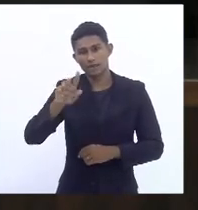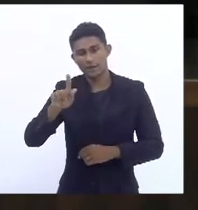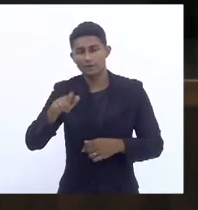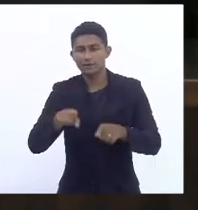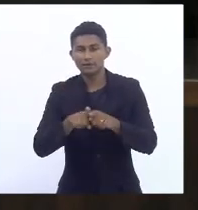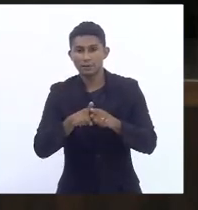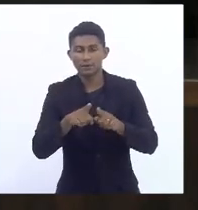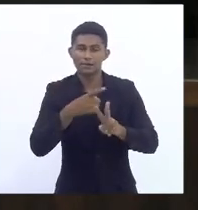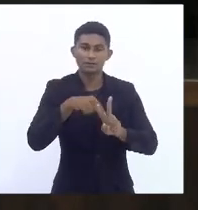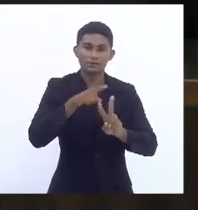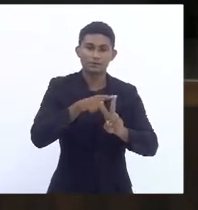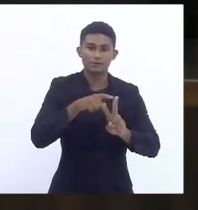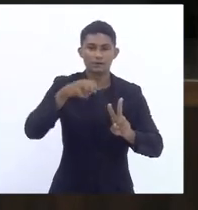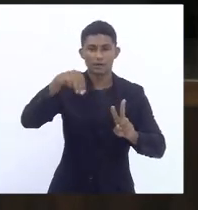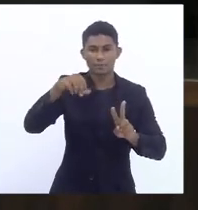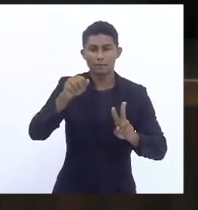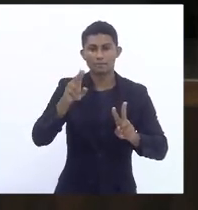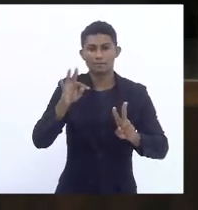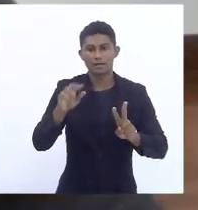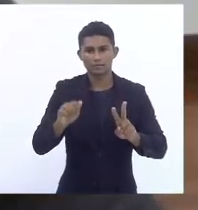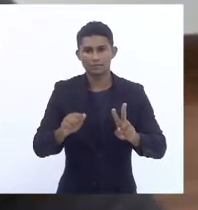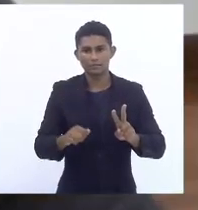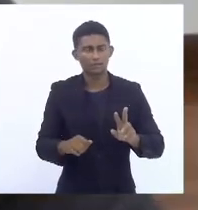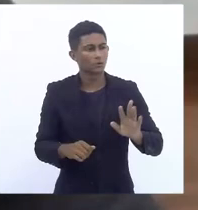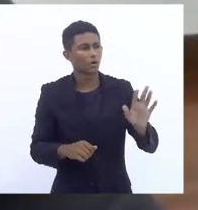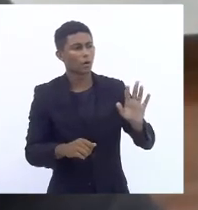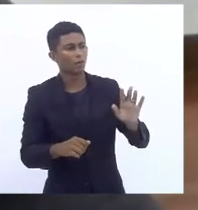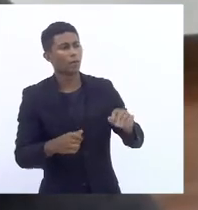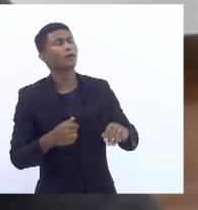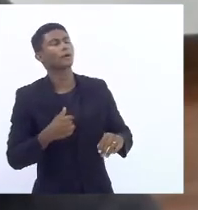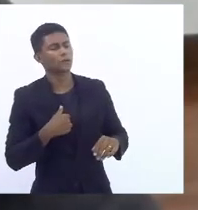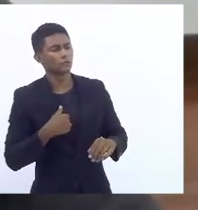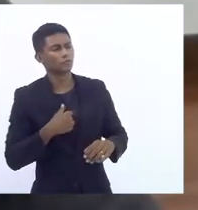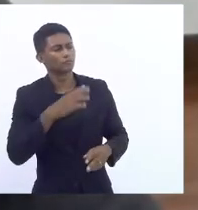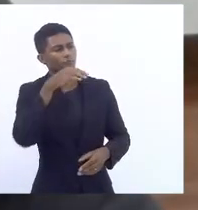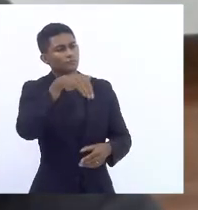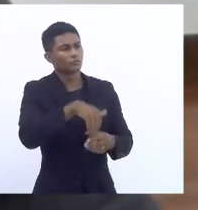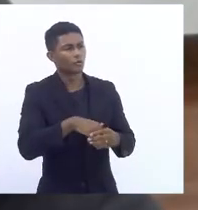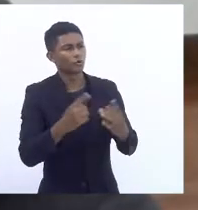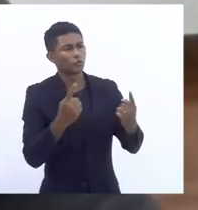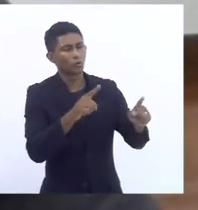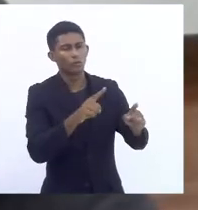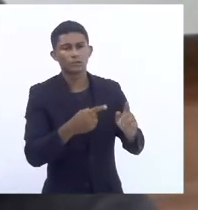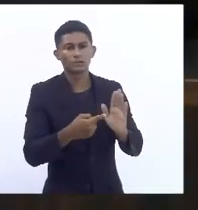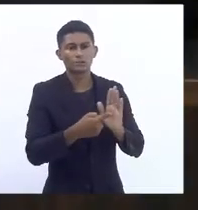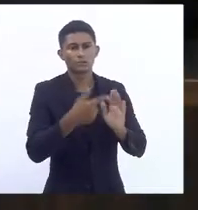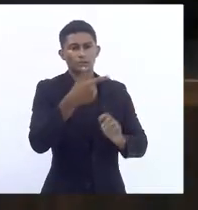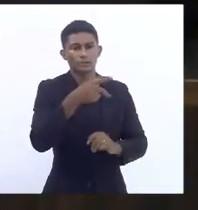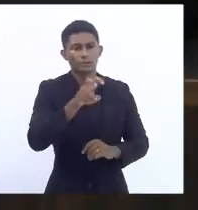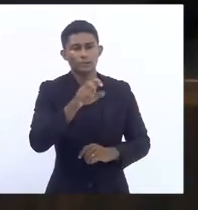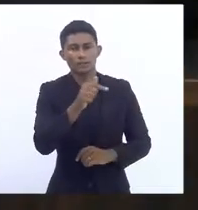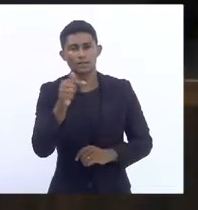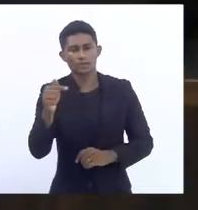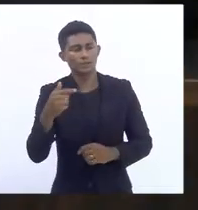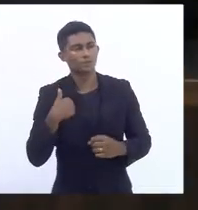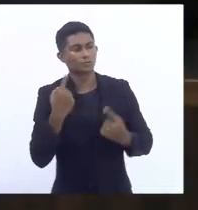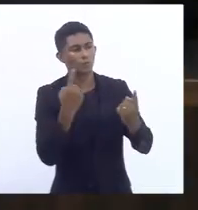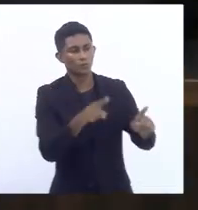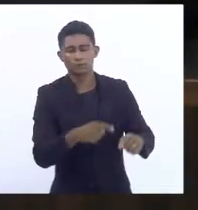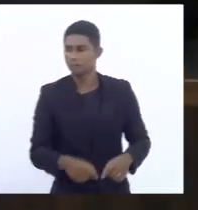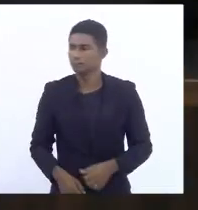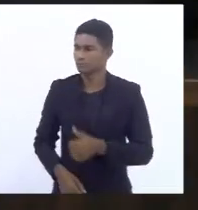votação... Presidente, só consignar meu voto contrário no 2577, por favor. Consignado, deputado.